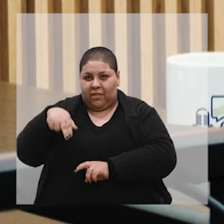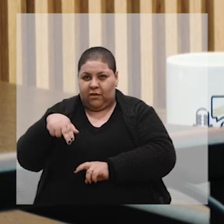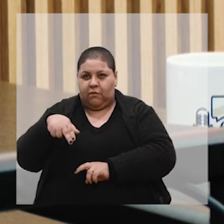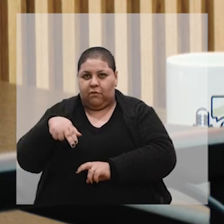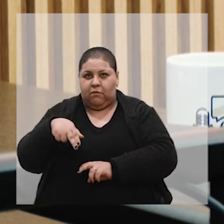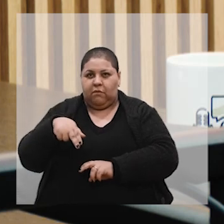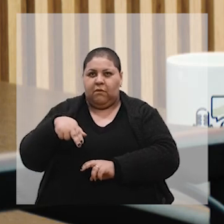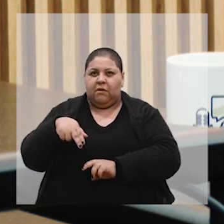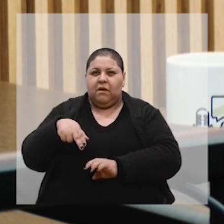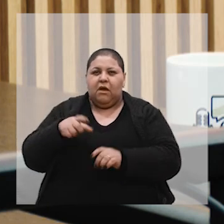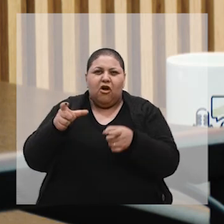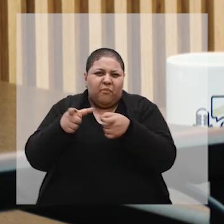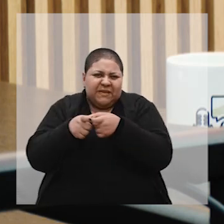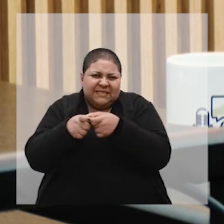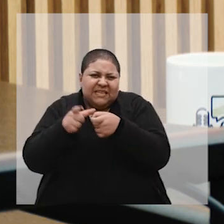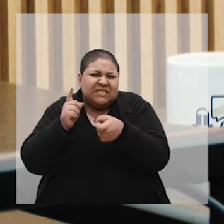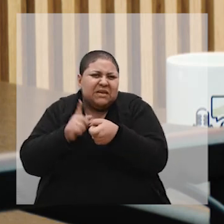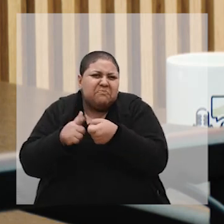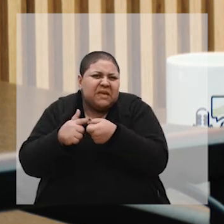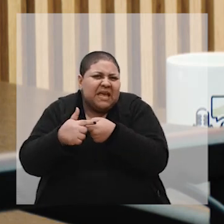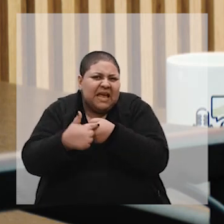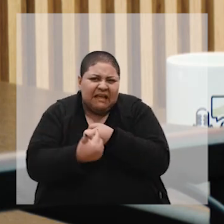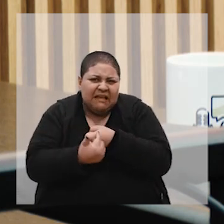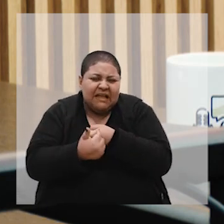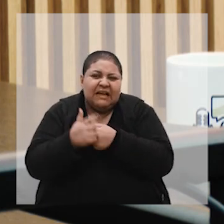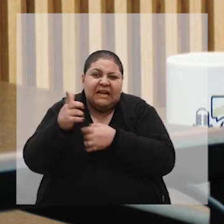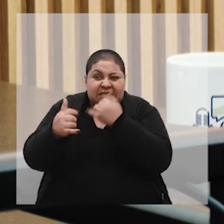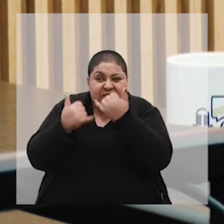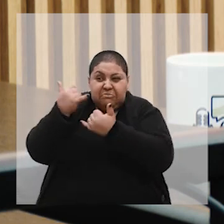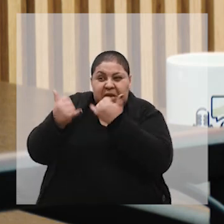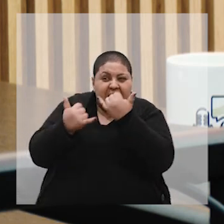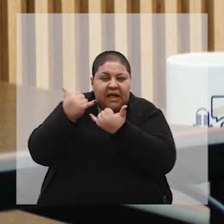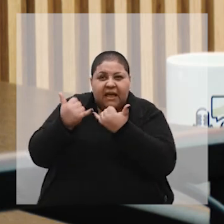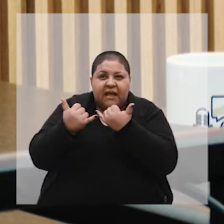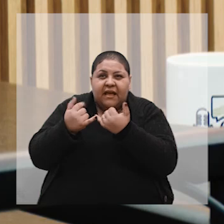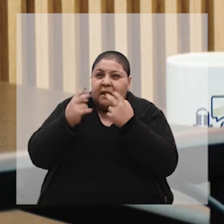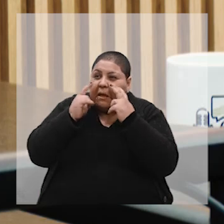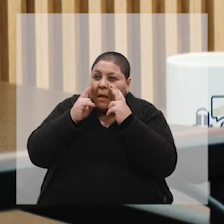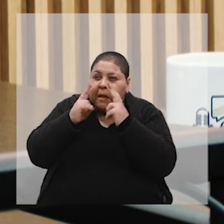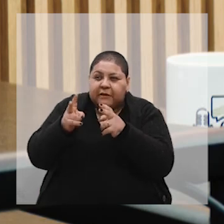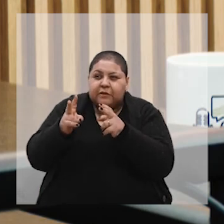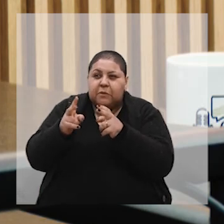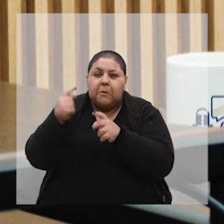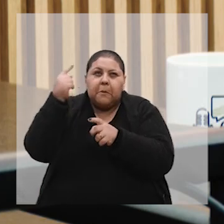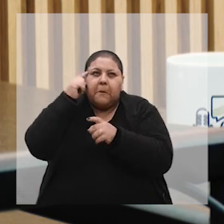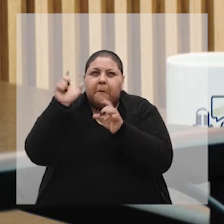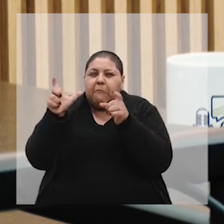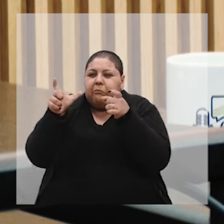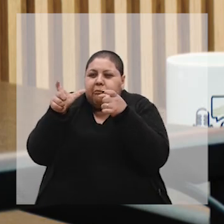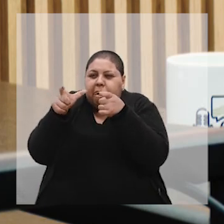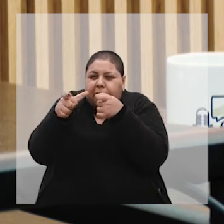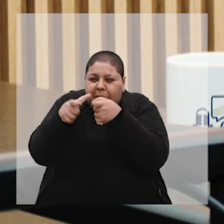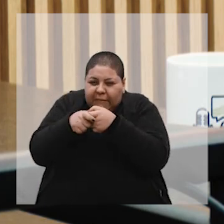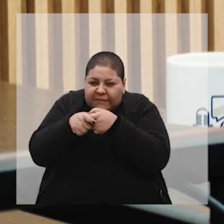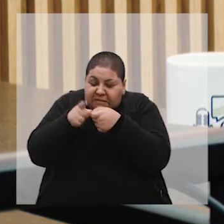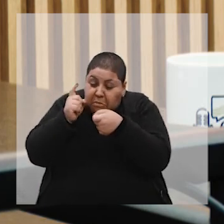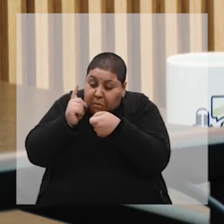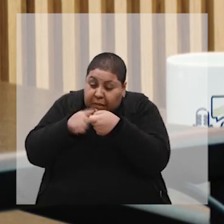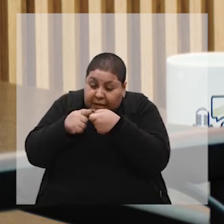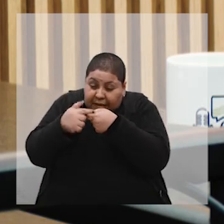Capão do Cipó. Capão do É uma Cipó. cidadezinha pequena, a gente até brinca com ele, que é... Se tu pensa numa cidade Olha isso. pequena, tu diminui pra